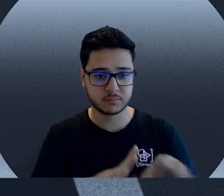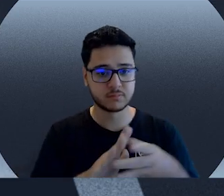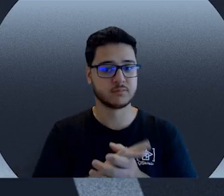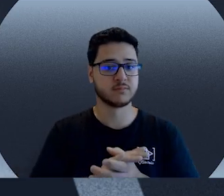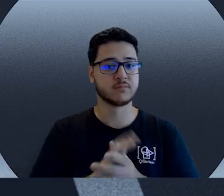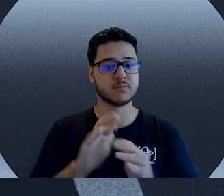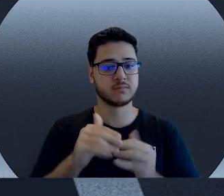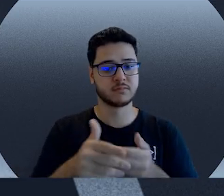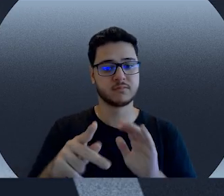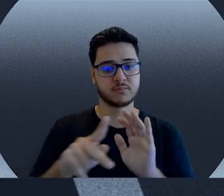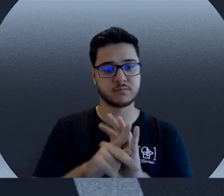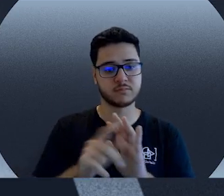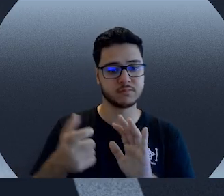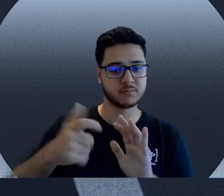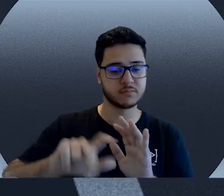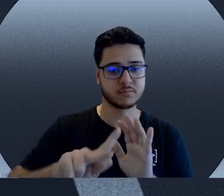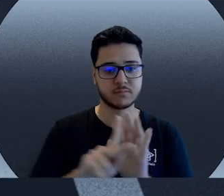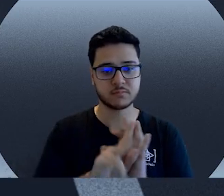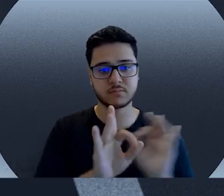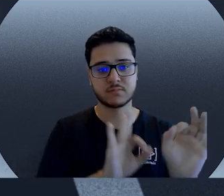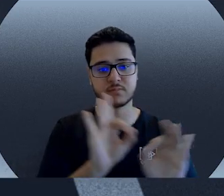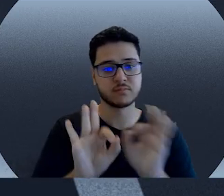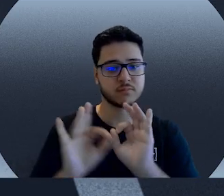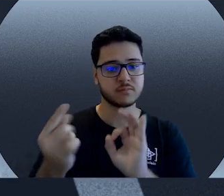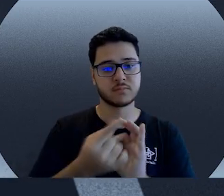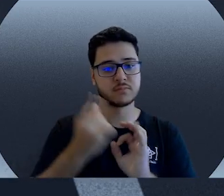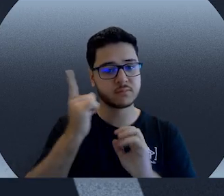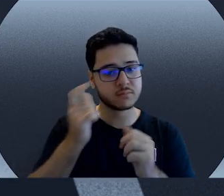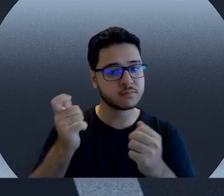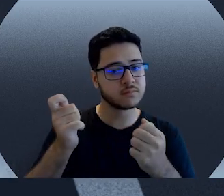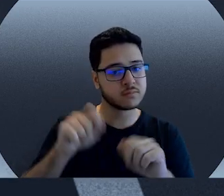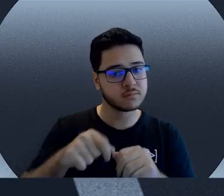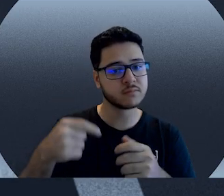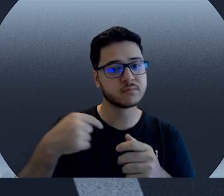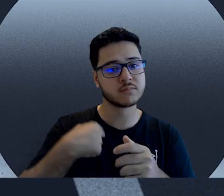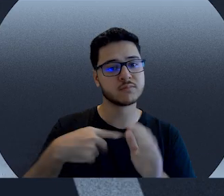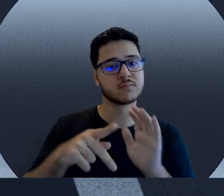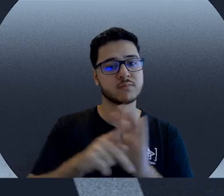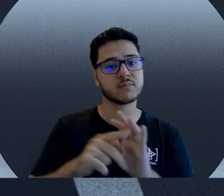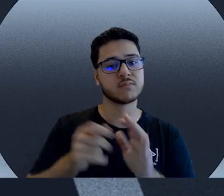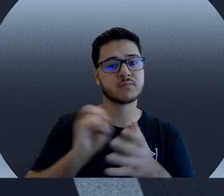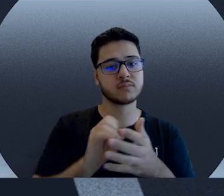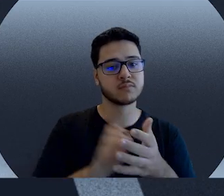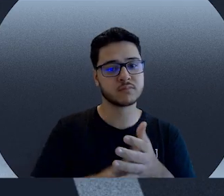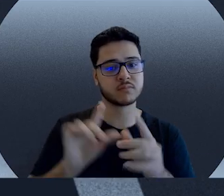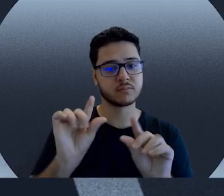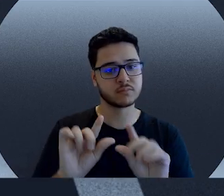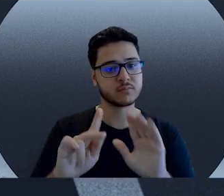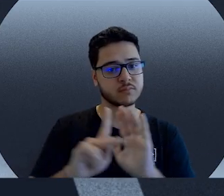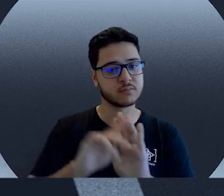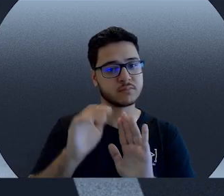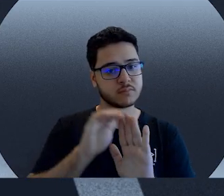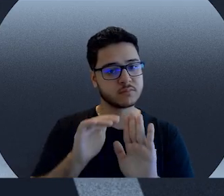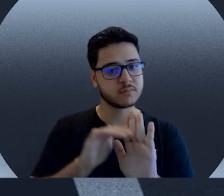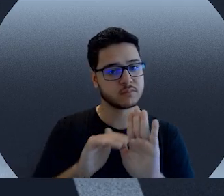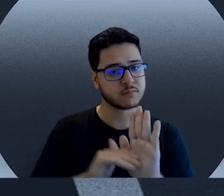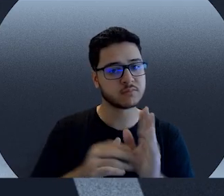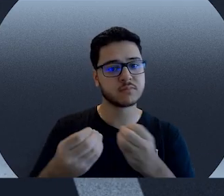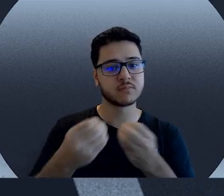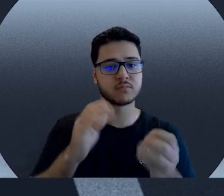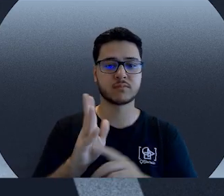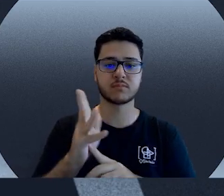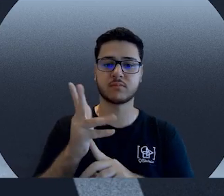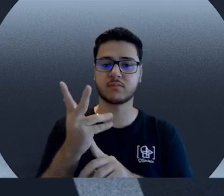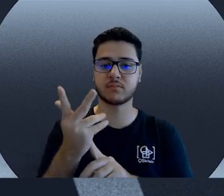Vamos refletir, na verdade, para a próxima aula, e depois a gente vai refletir umas microtarefas, assim, digamos. Bom, como a arte